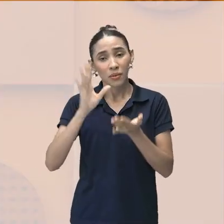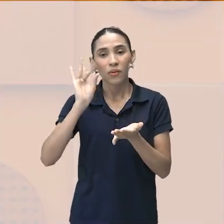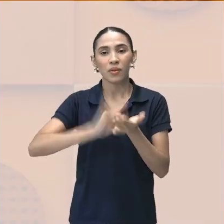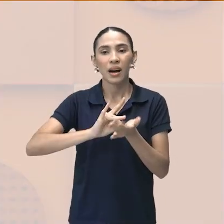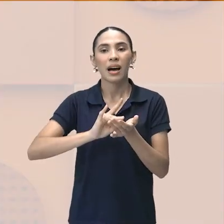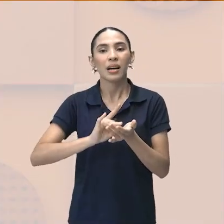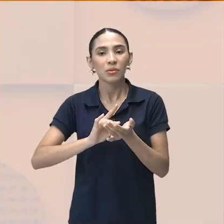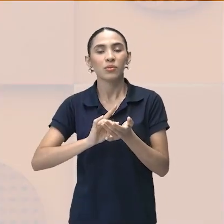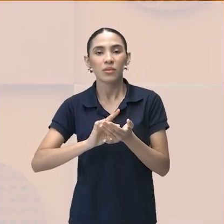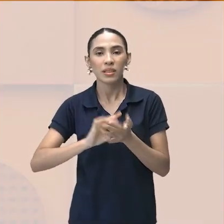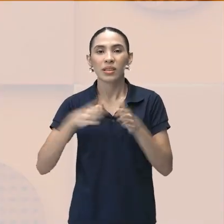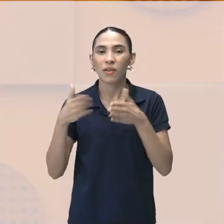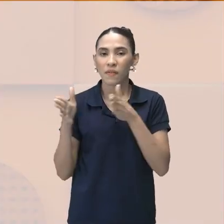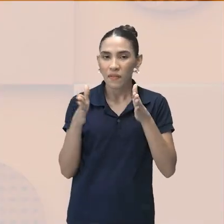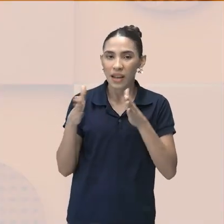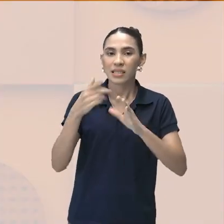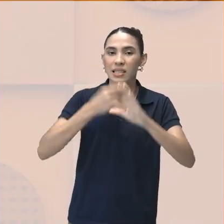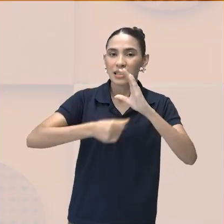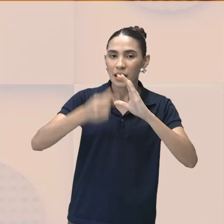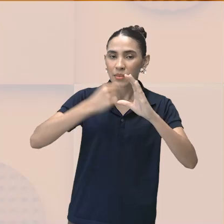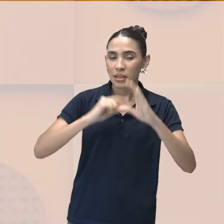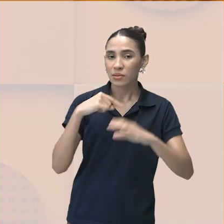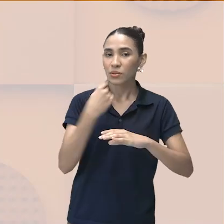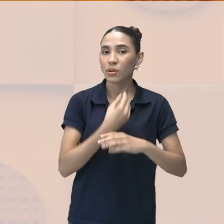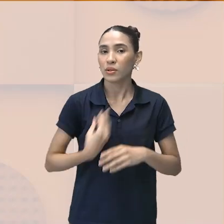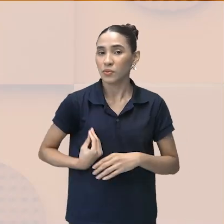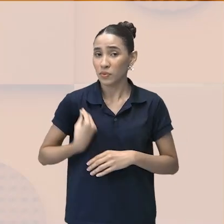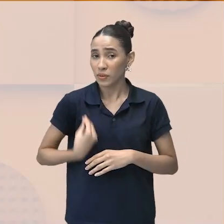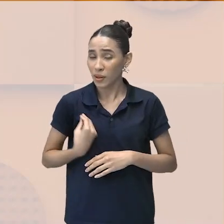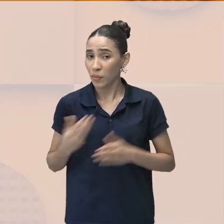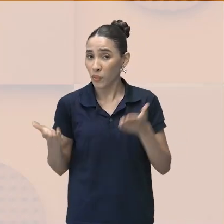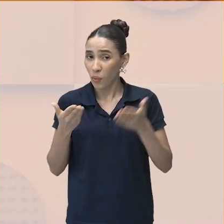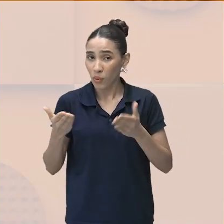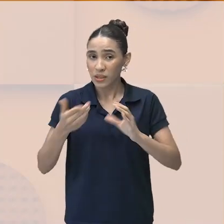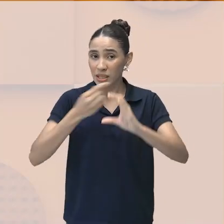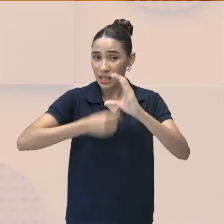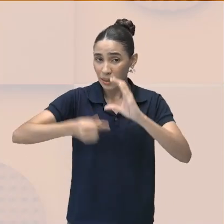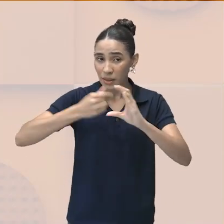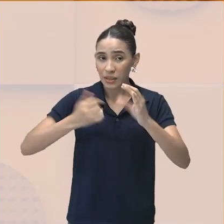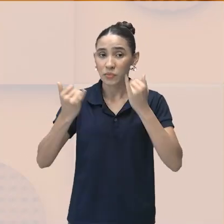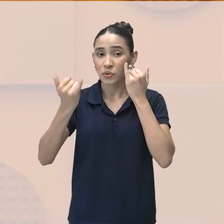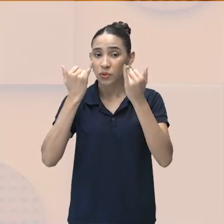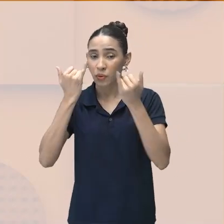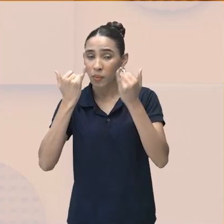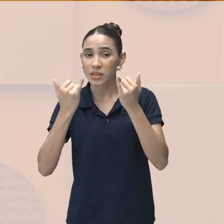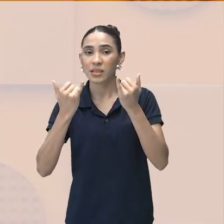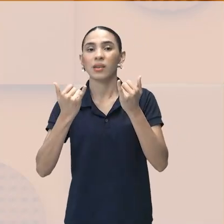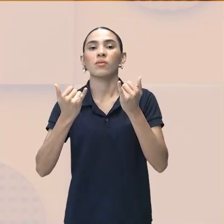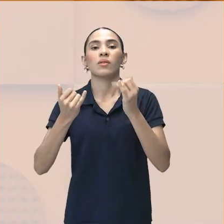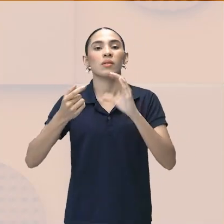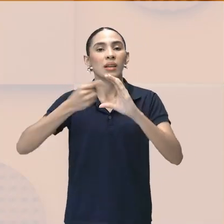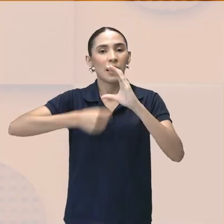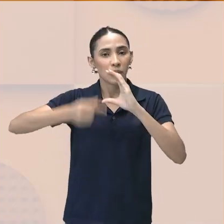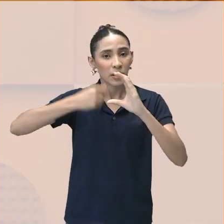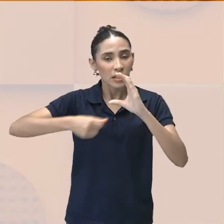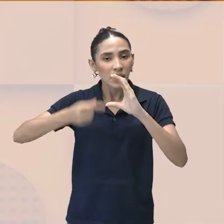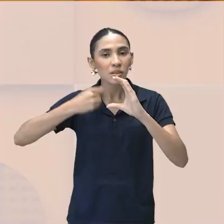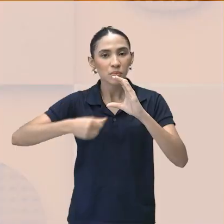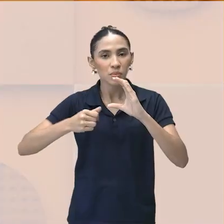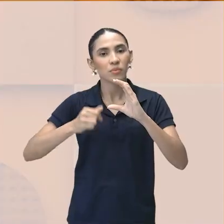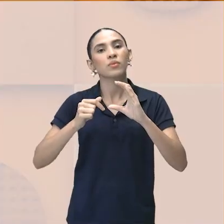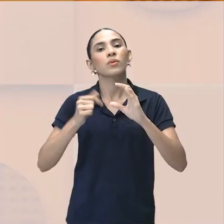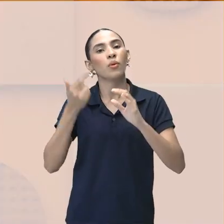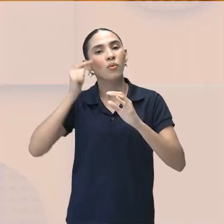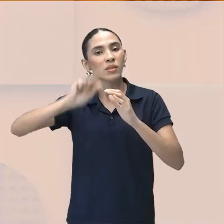realmente, essa fase do capitalismo que nós vivemos atualmente, o capitalismo de informação, esse capitalismo informacional,